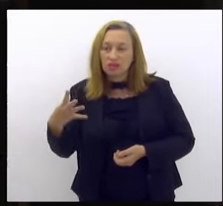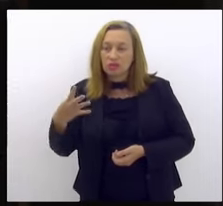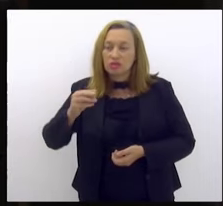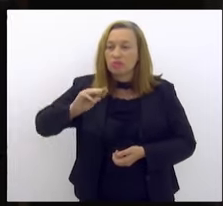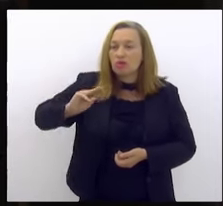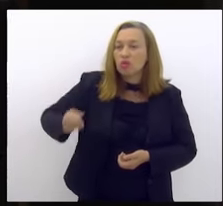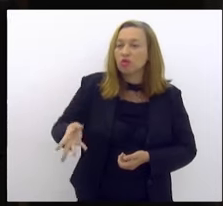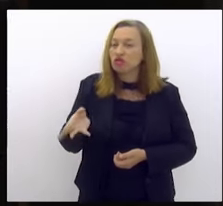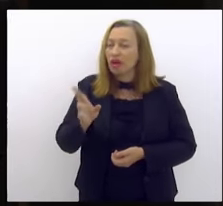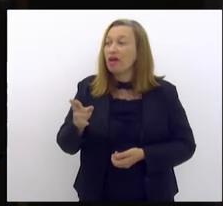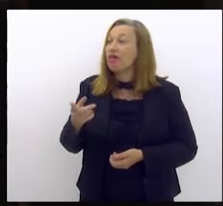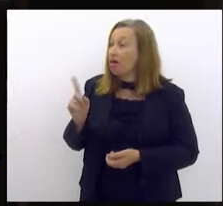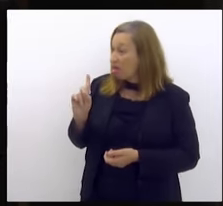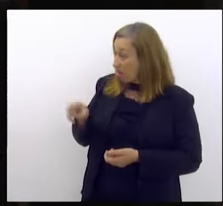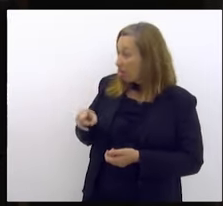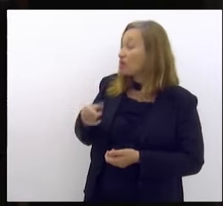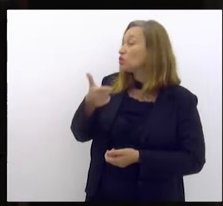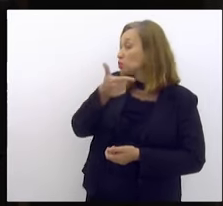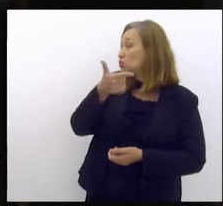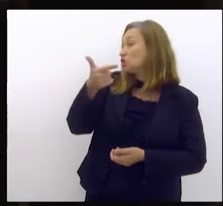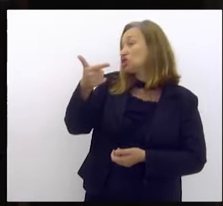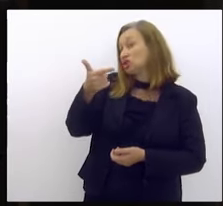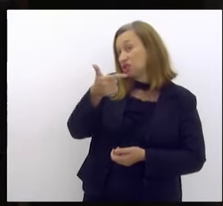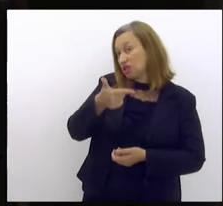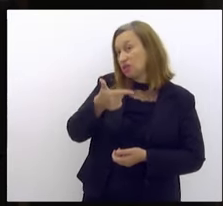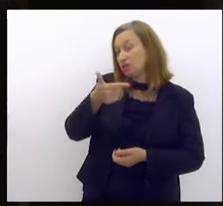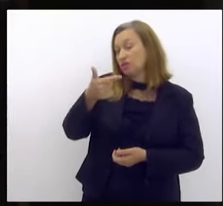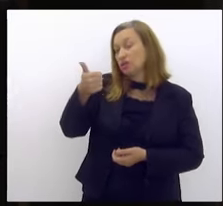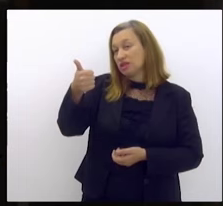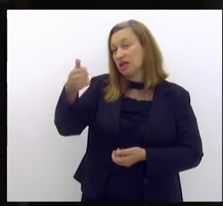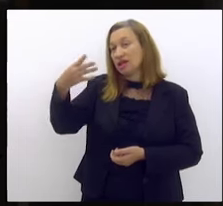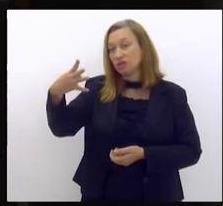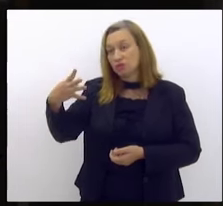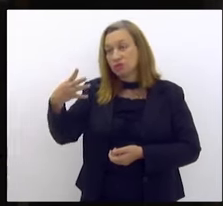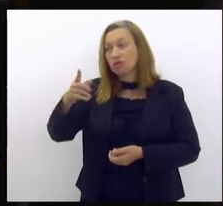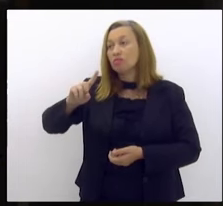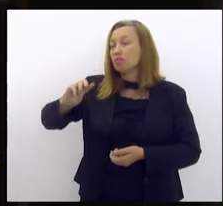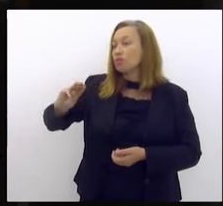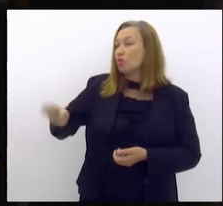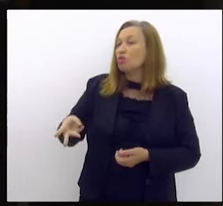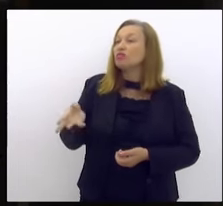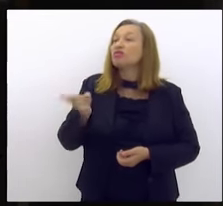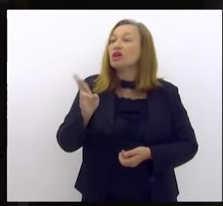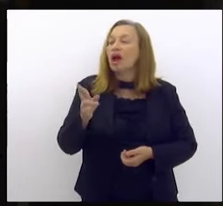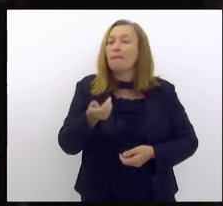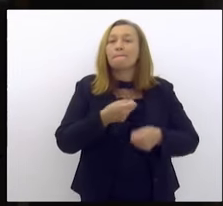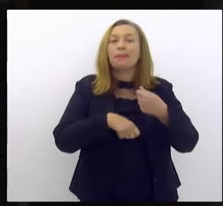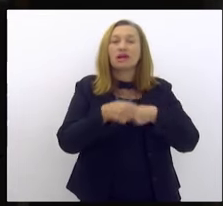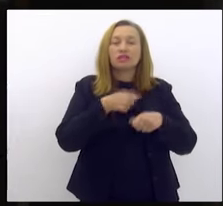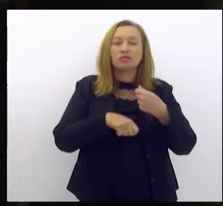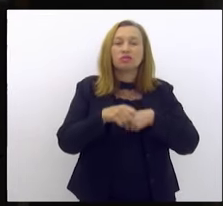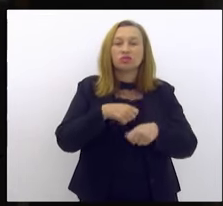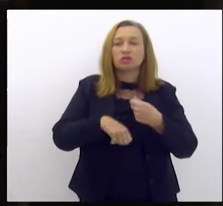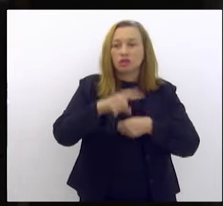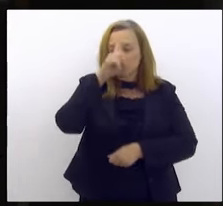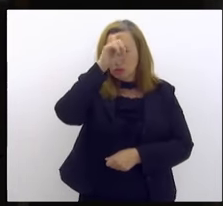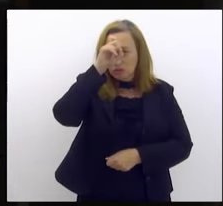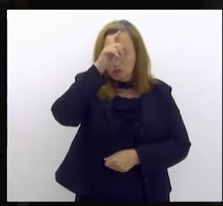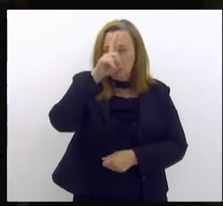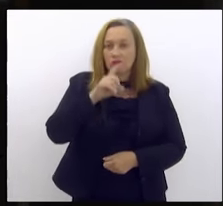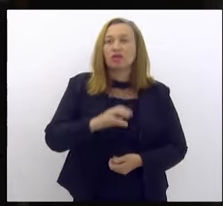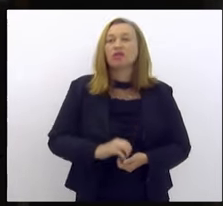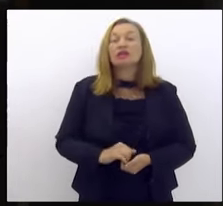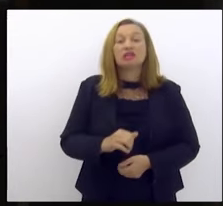reais. É isso mesmo, 214 milhões de reais para administrar o Hospital Carlos Tortelli,